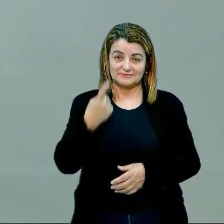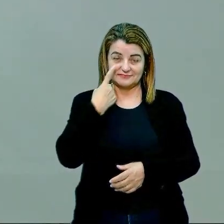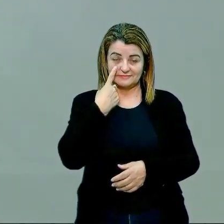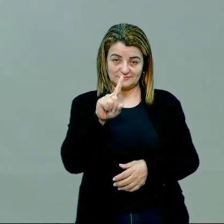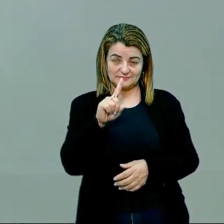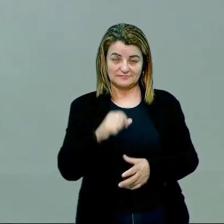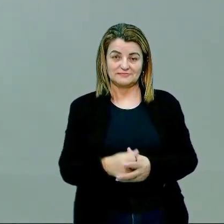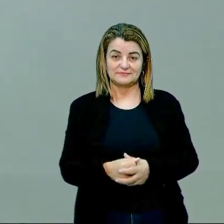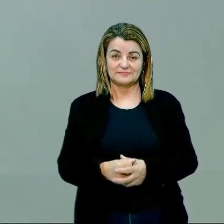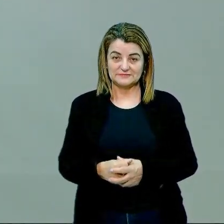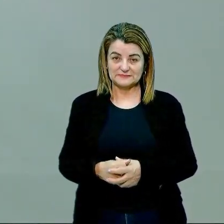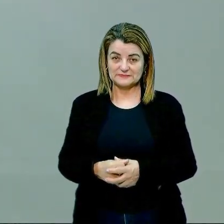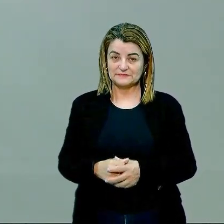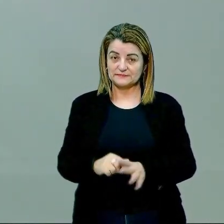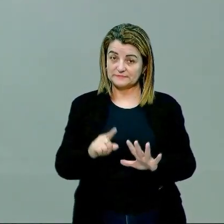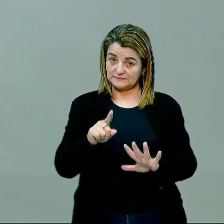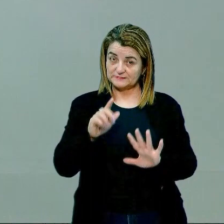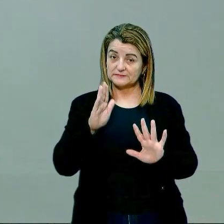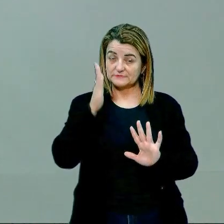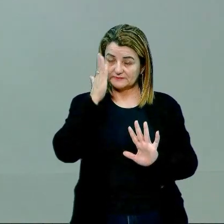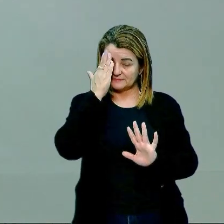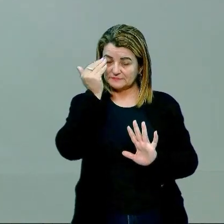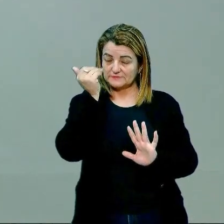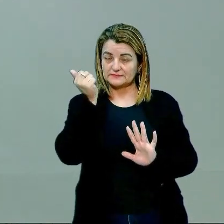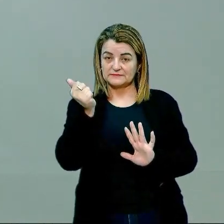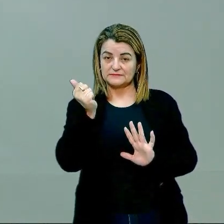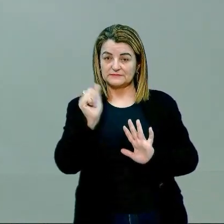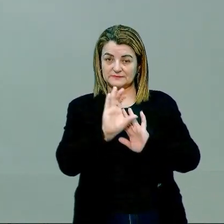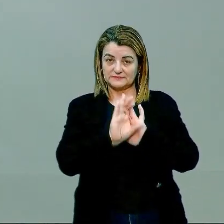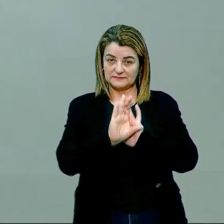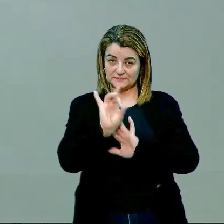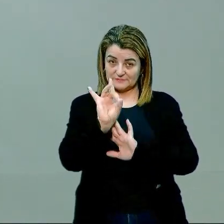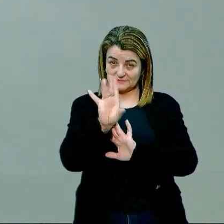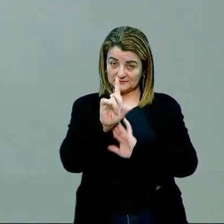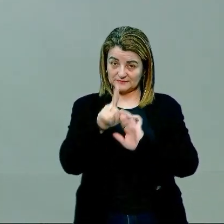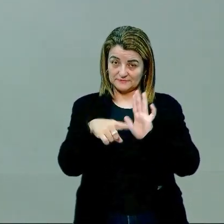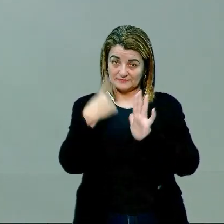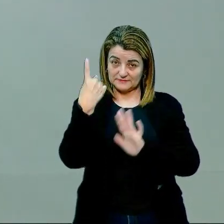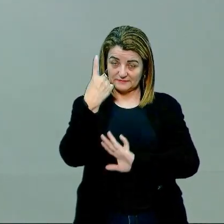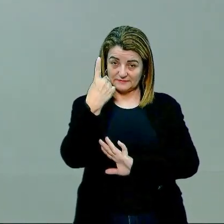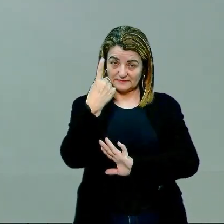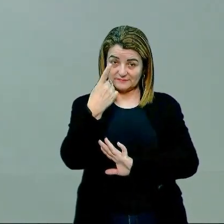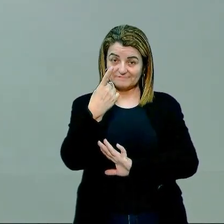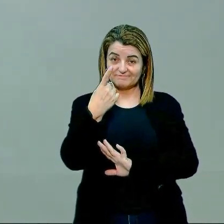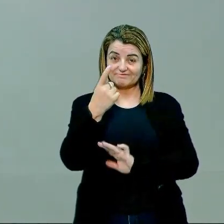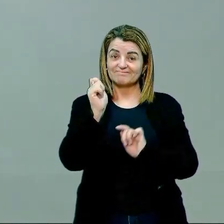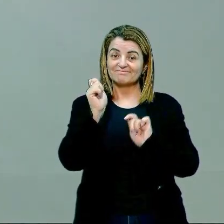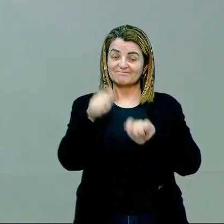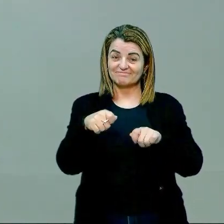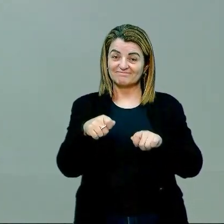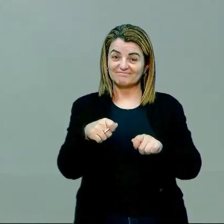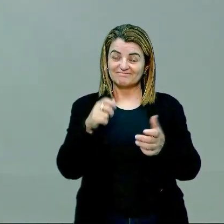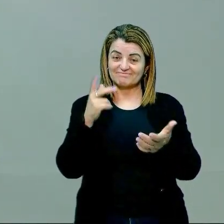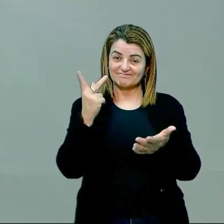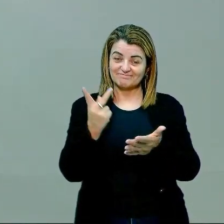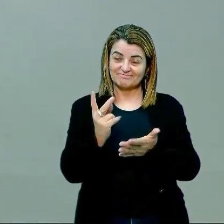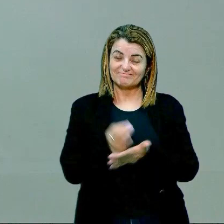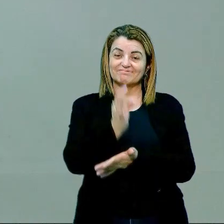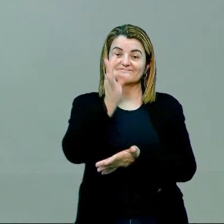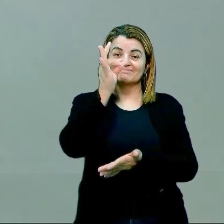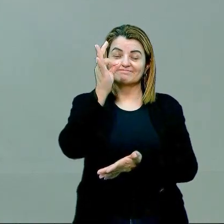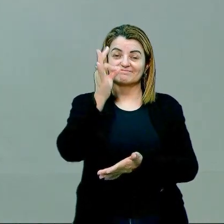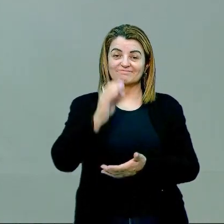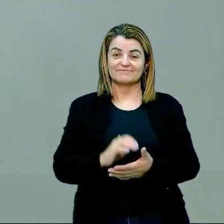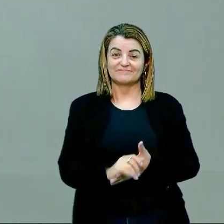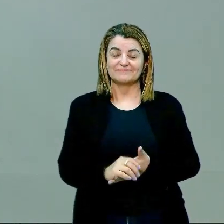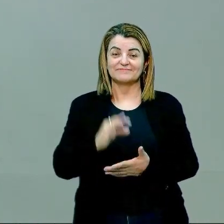como, se você souber só a primeira, você mata a questão rapidão?